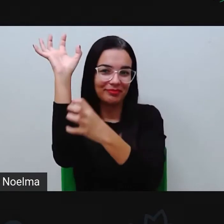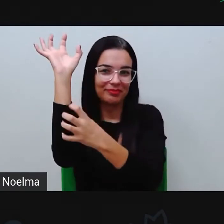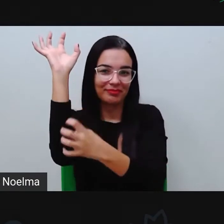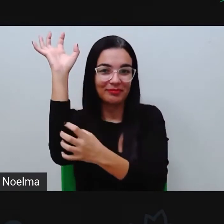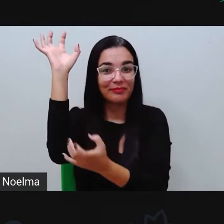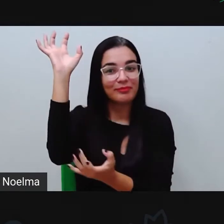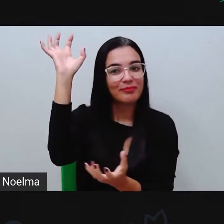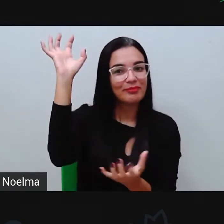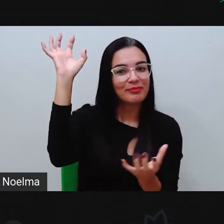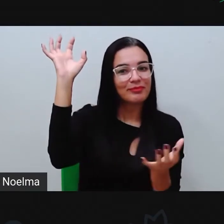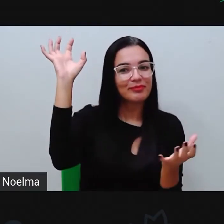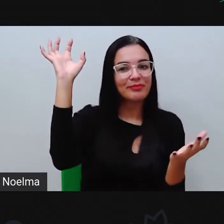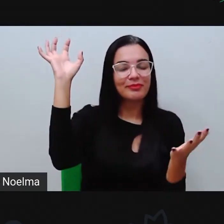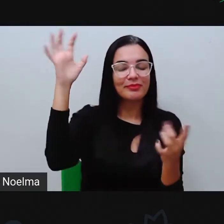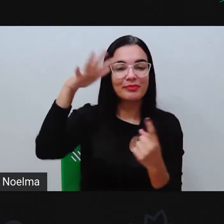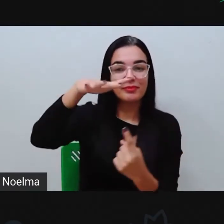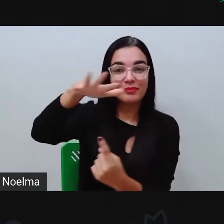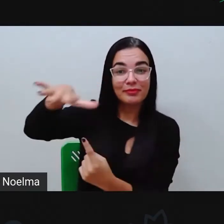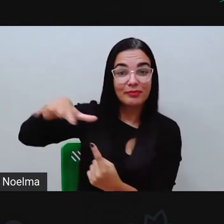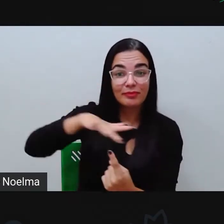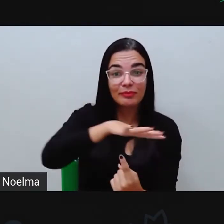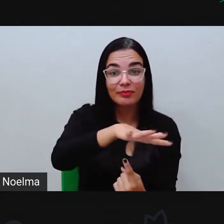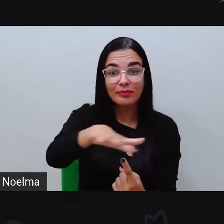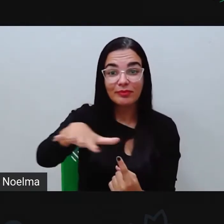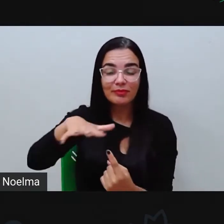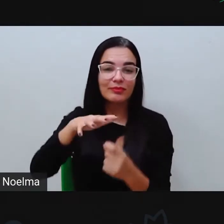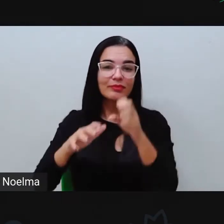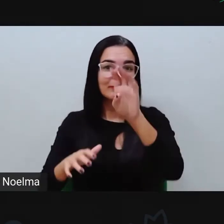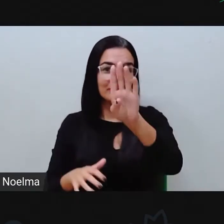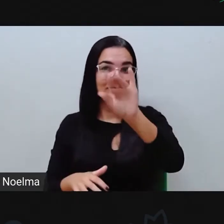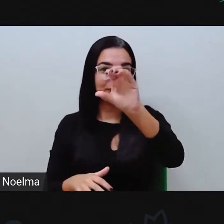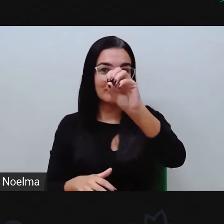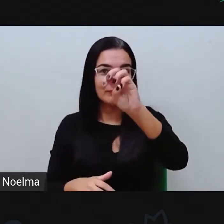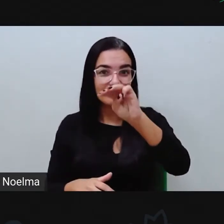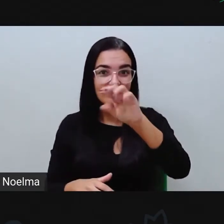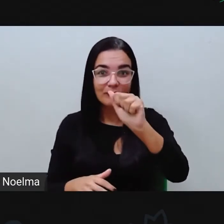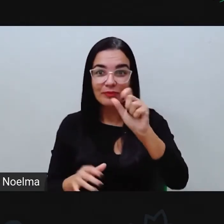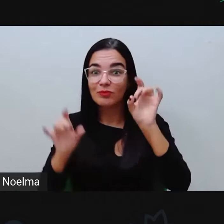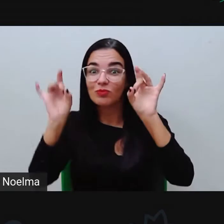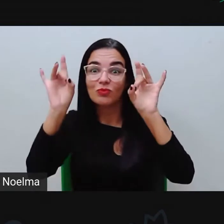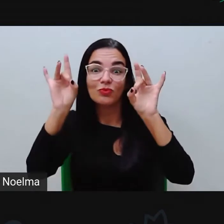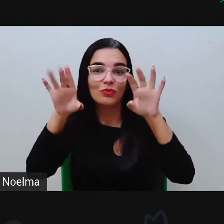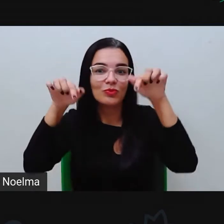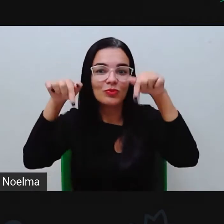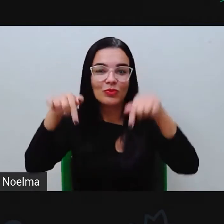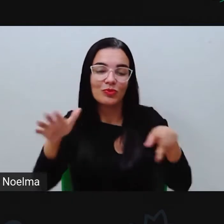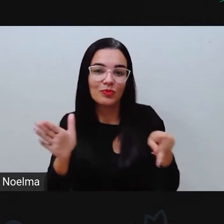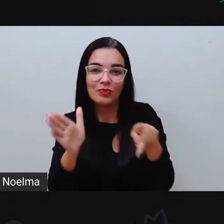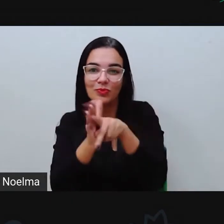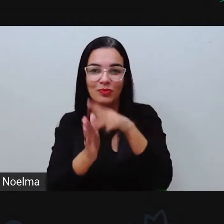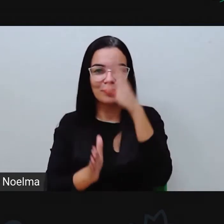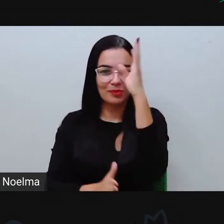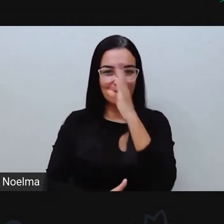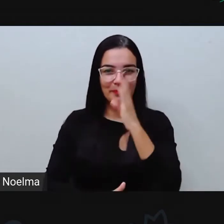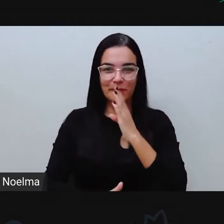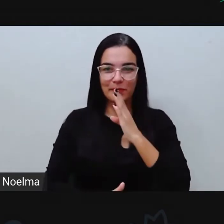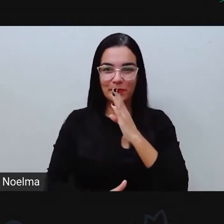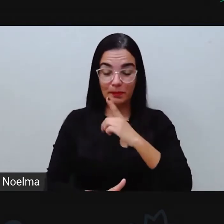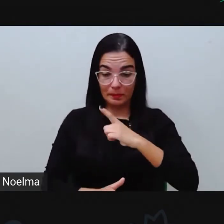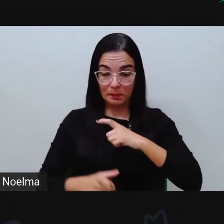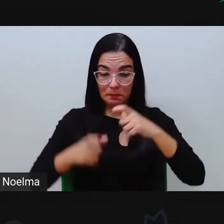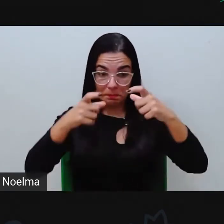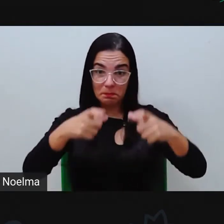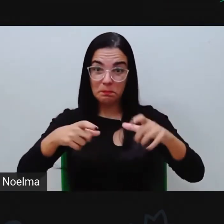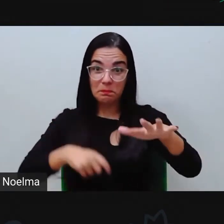bioma Caatinga, que é um bioma exclusivamente brasileiro e ocupa aproximadamente uma